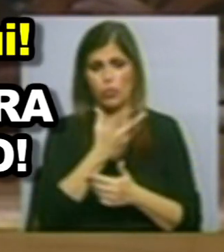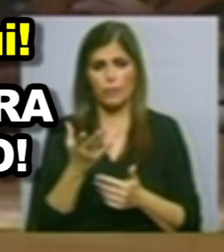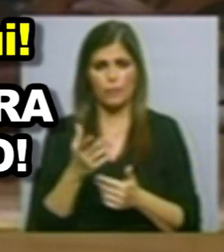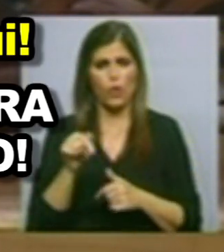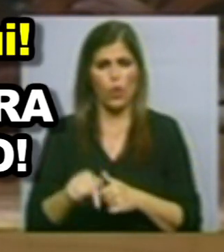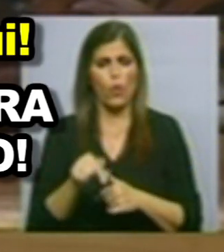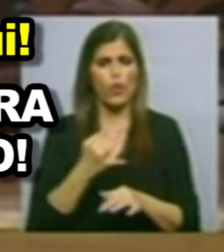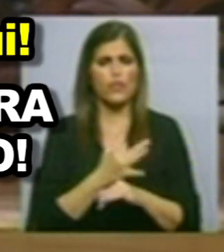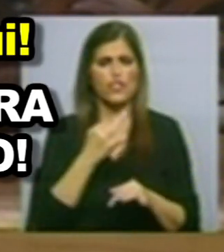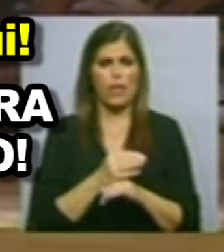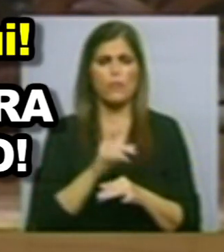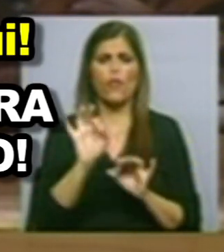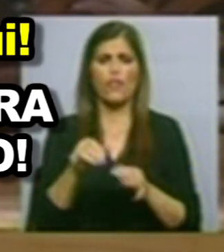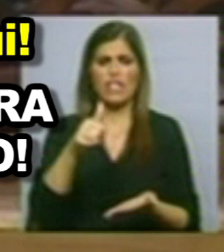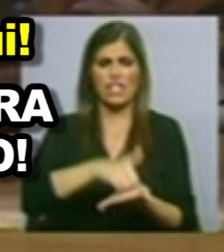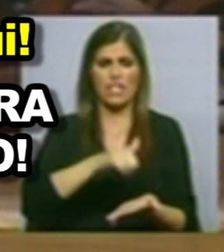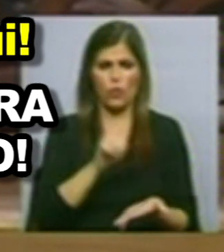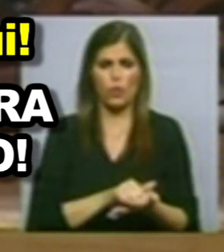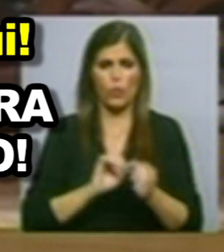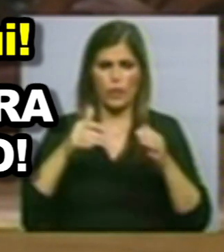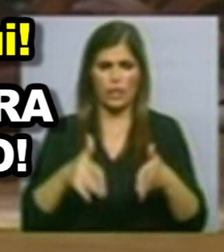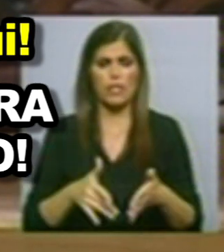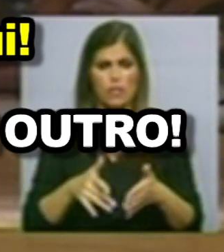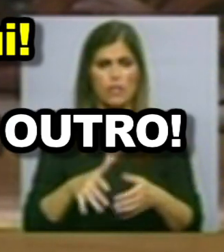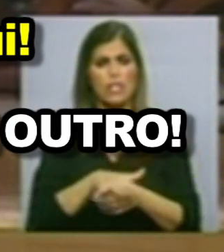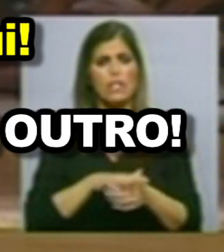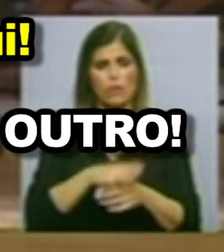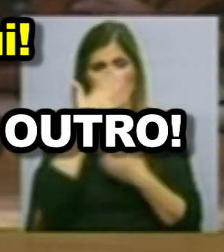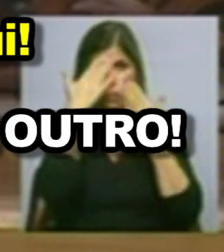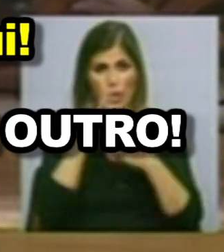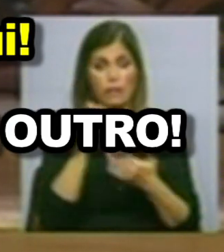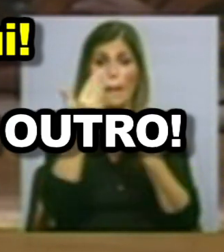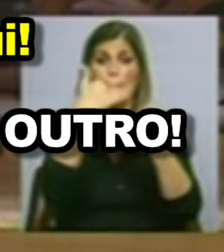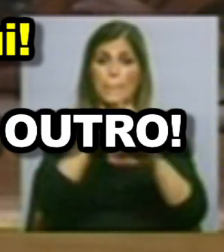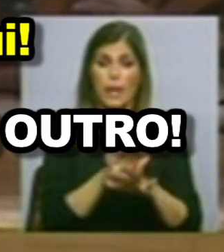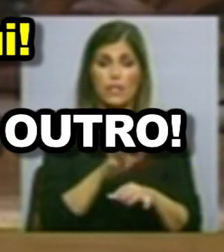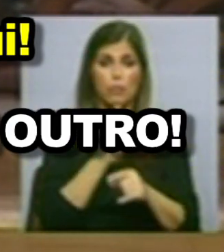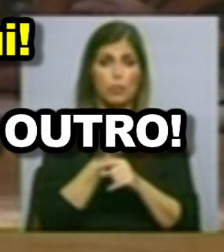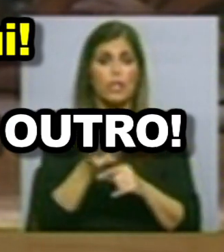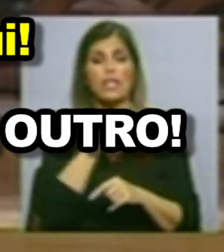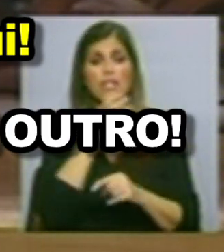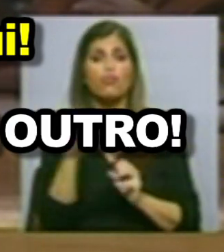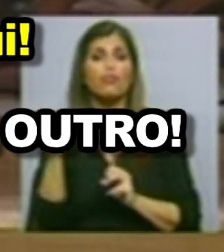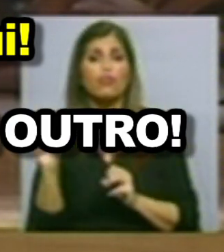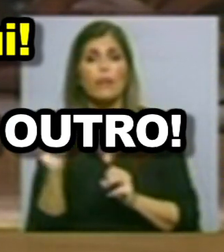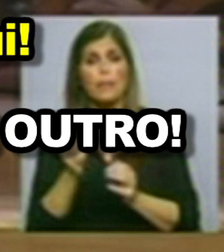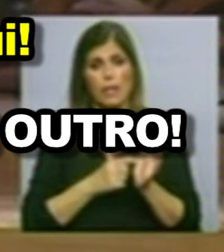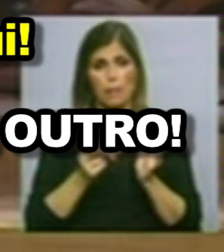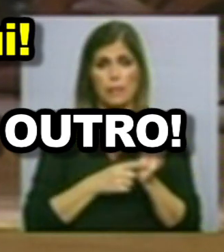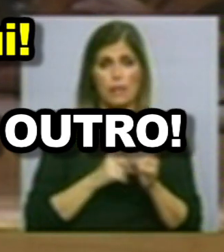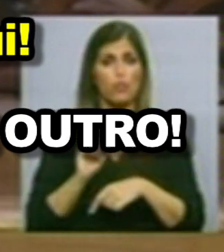Hoje celebramos o fim de uma ditadura e o início de um regime democrático. Mas, por que não dizê-lo, precisamos de